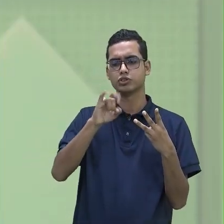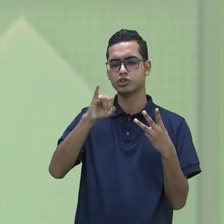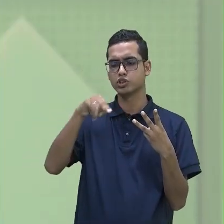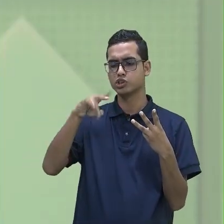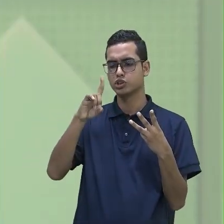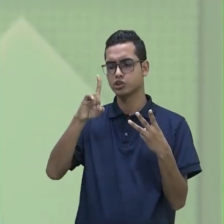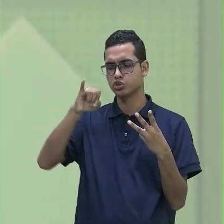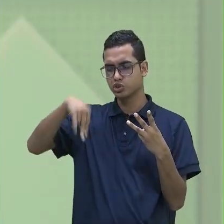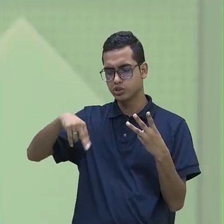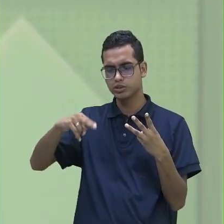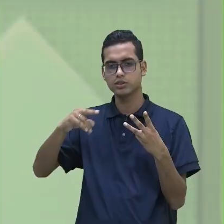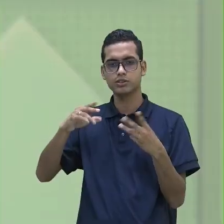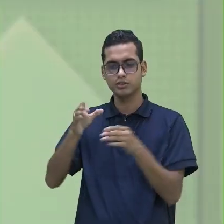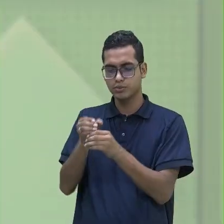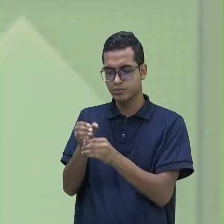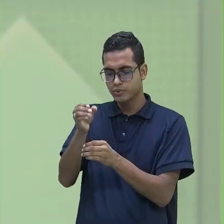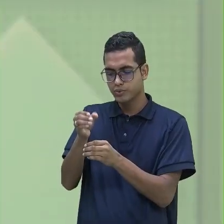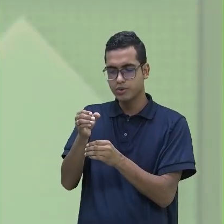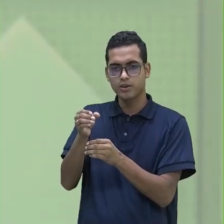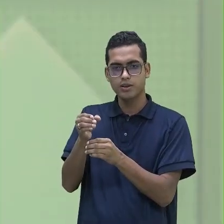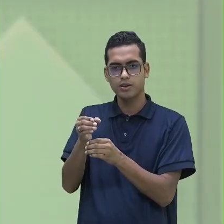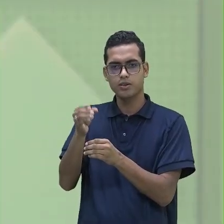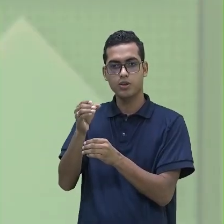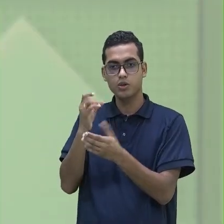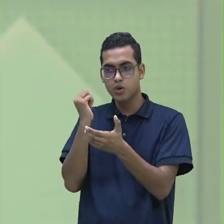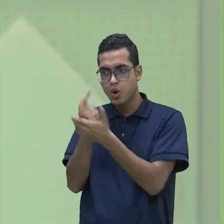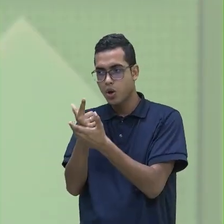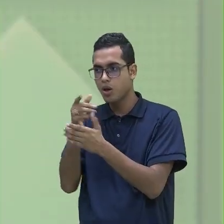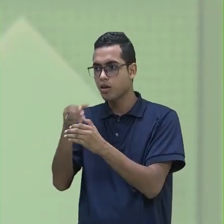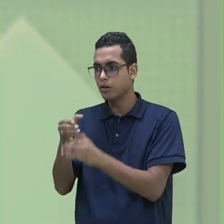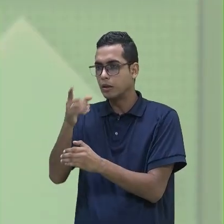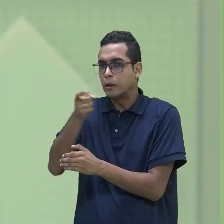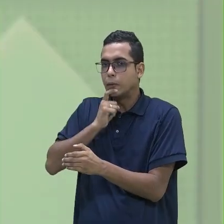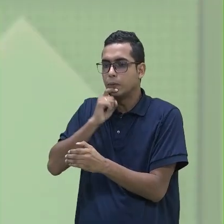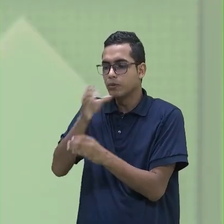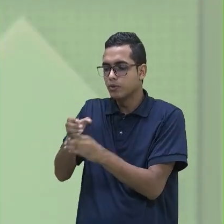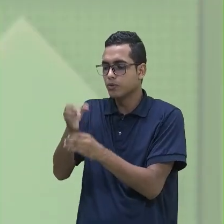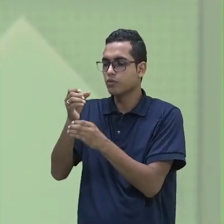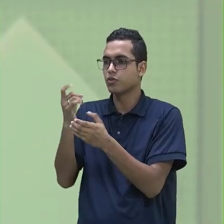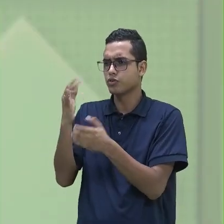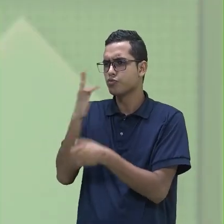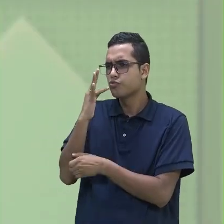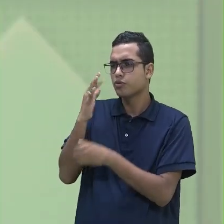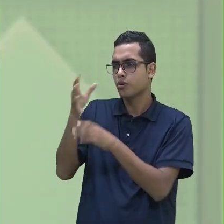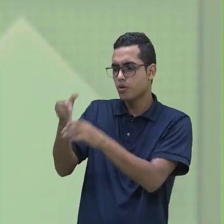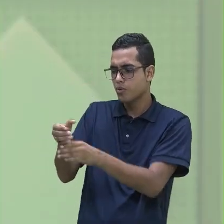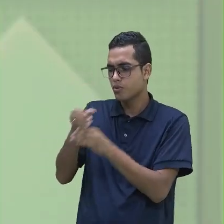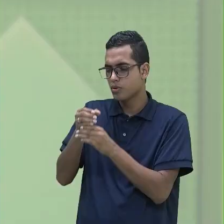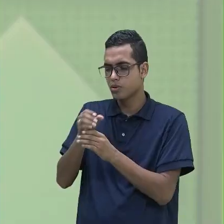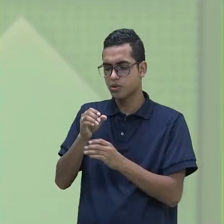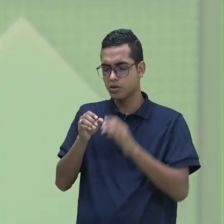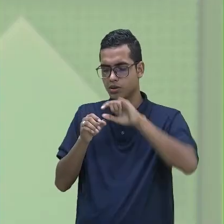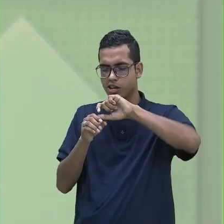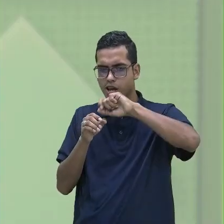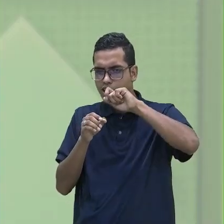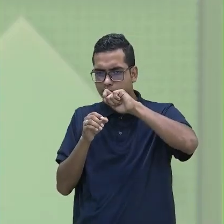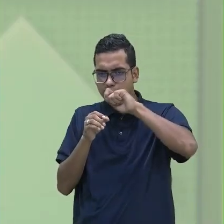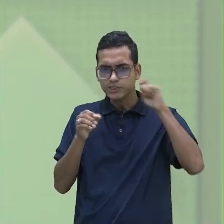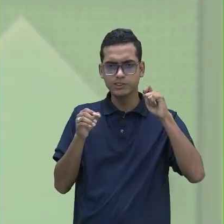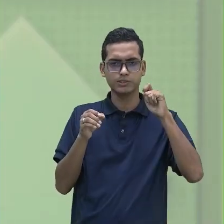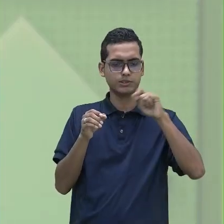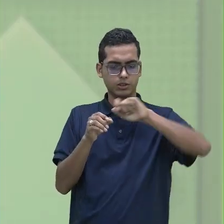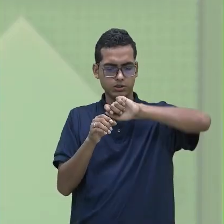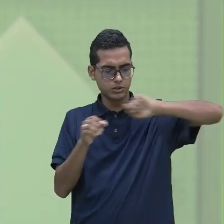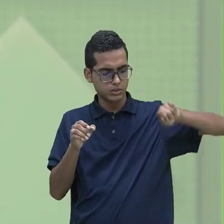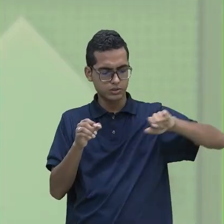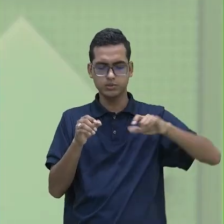gente vai e consome ele, né? Rasgando o saco e que está ali congelado. Então, todos esses